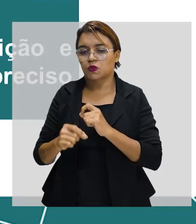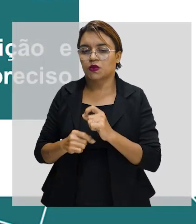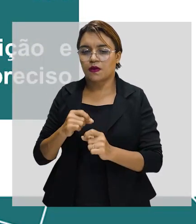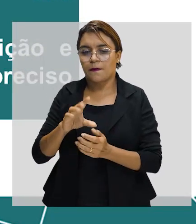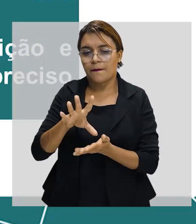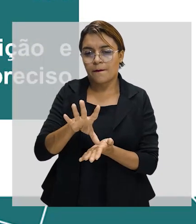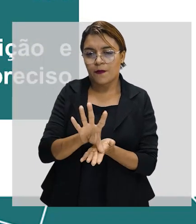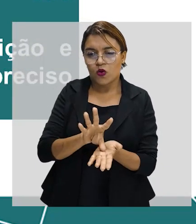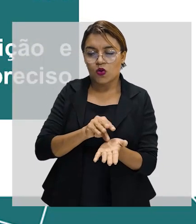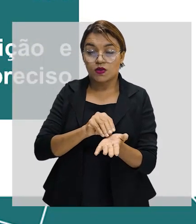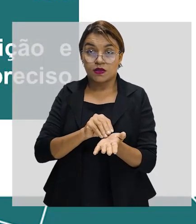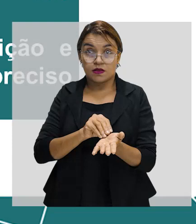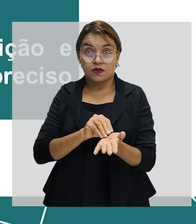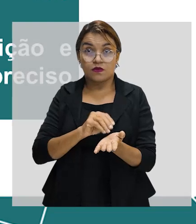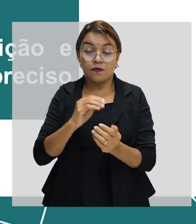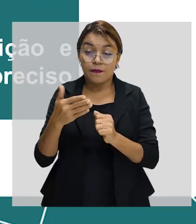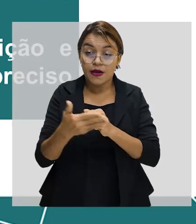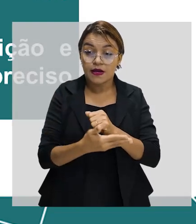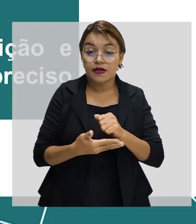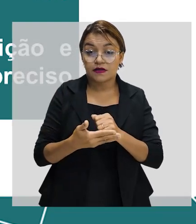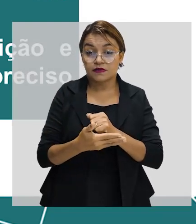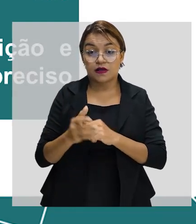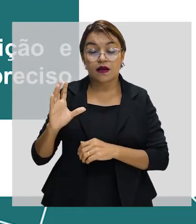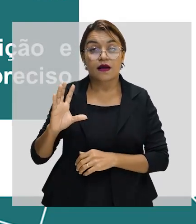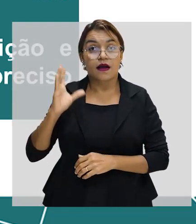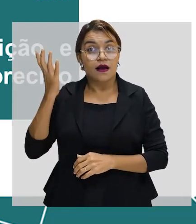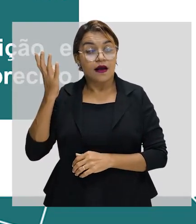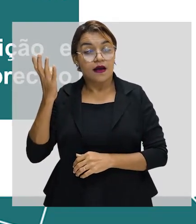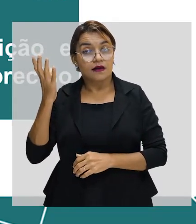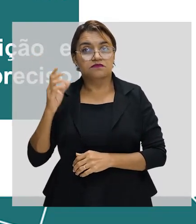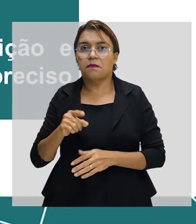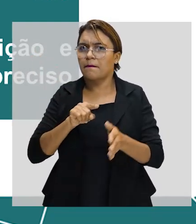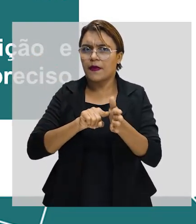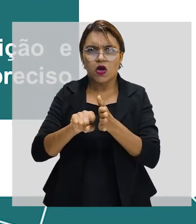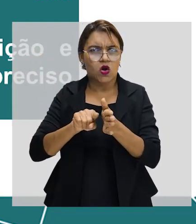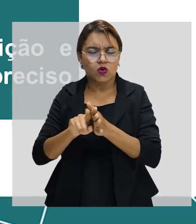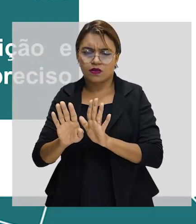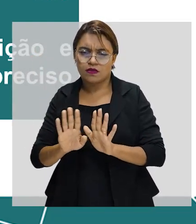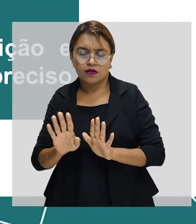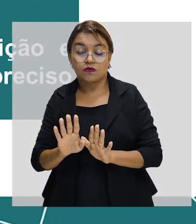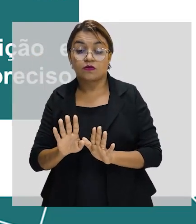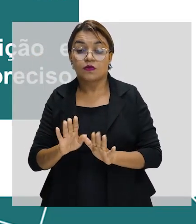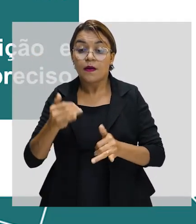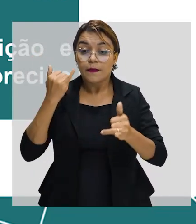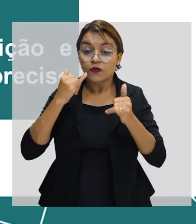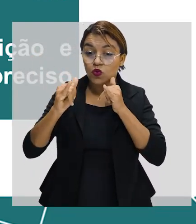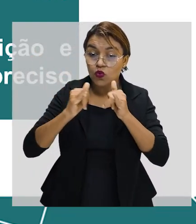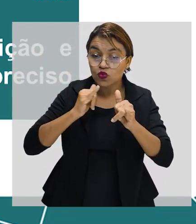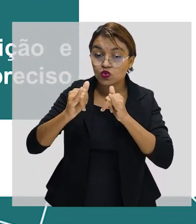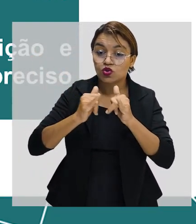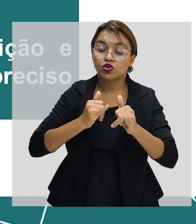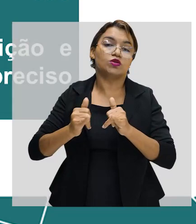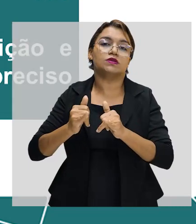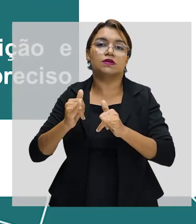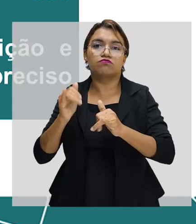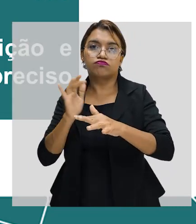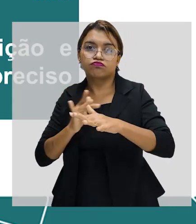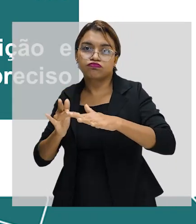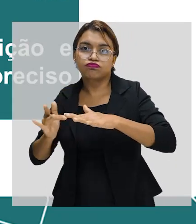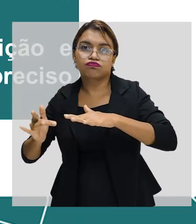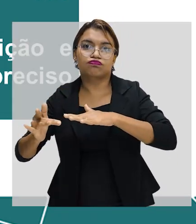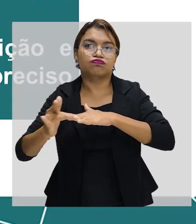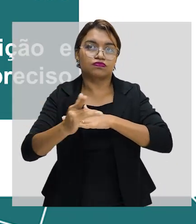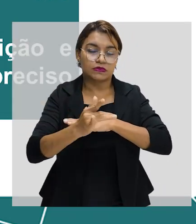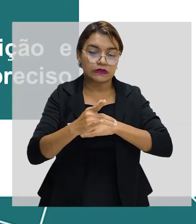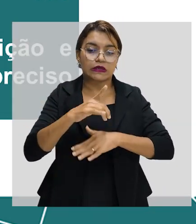é baseado em fatos inquestionáveis, como notícias que são veiculadas na mídia, tá bom? Dessa forma,